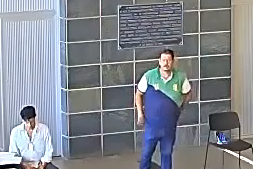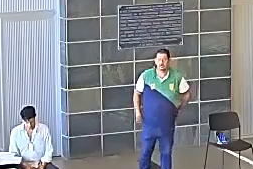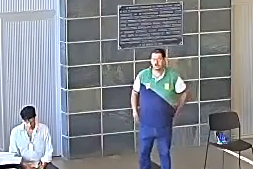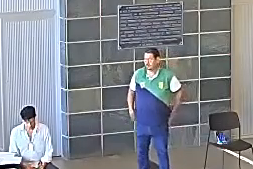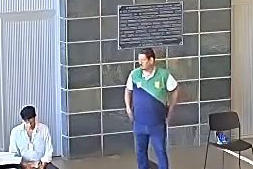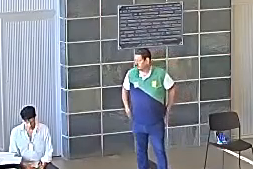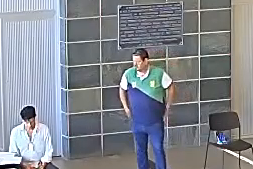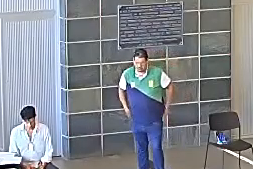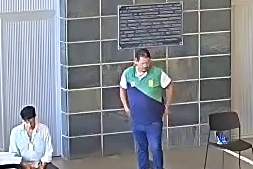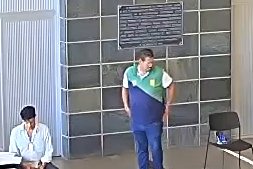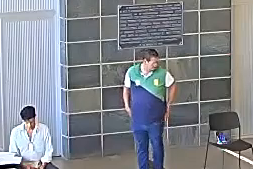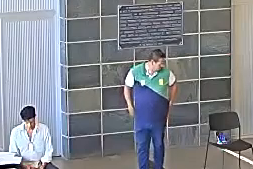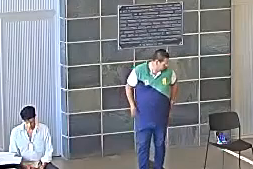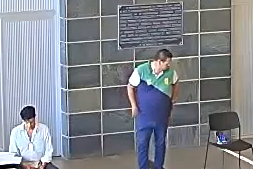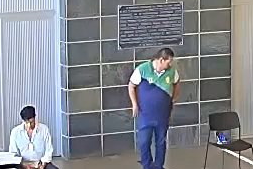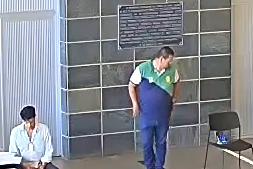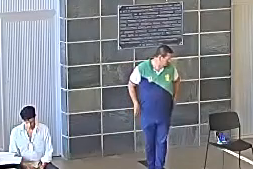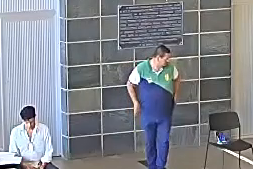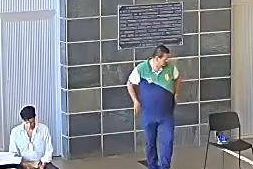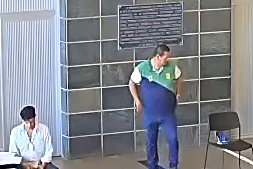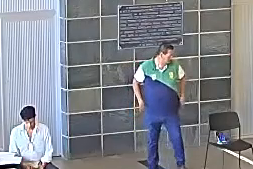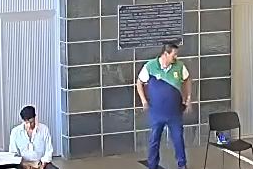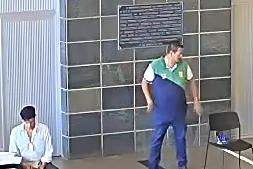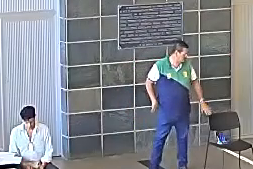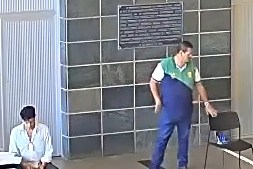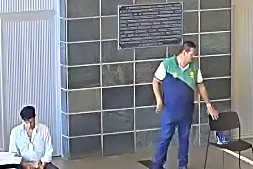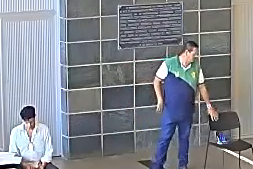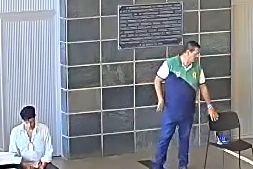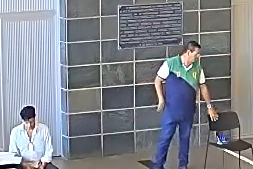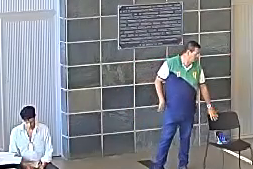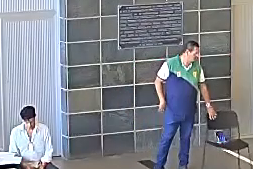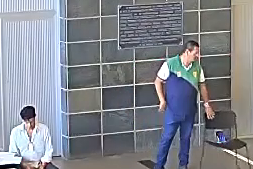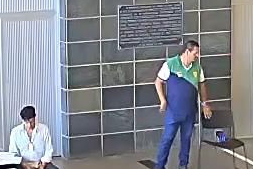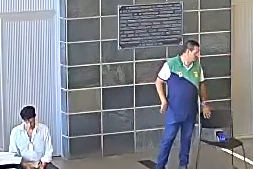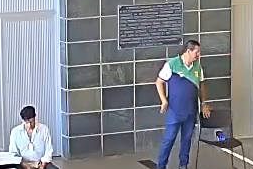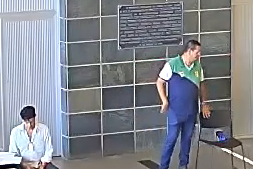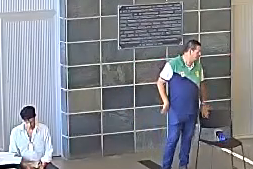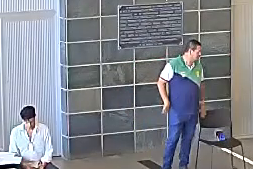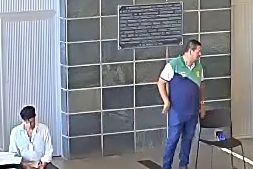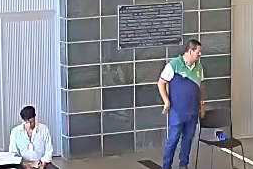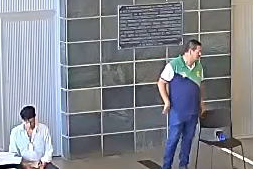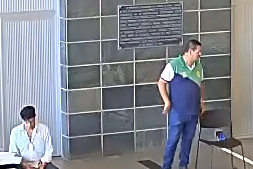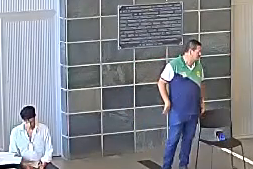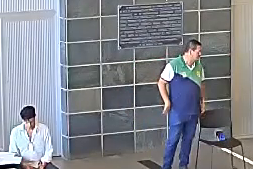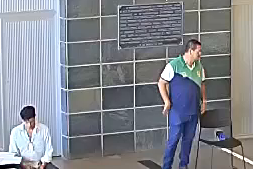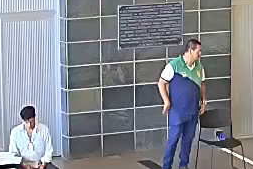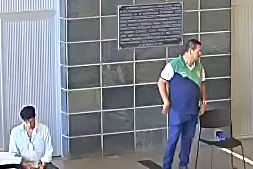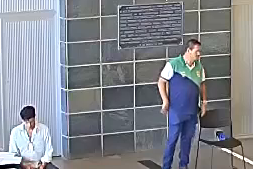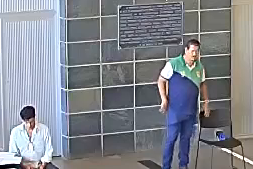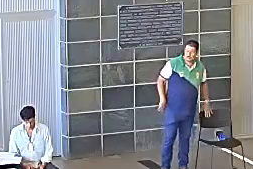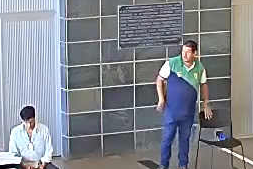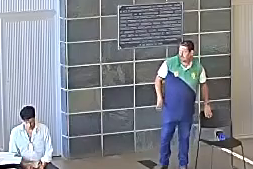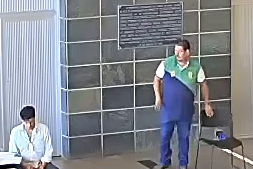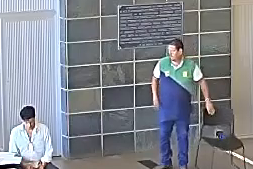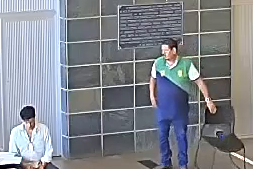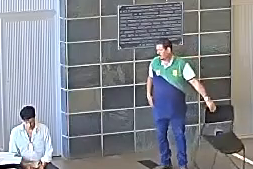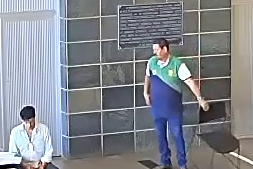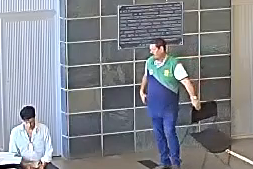municípios e eu tenho certeza que 90% desses municípios não tem nenhum tipo de acessibilidade nos seus